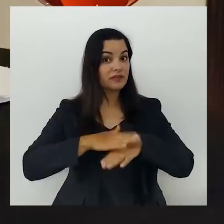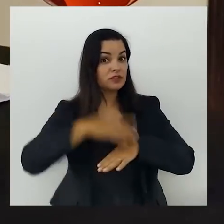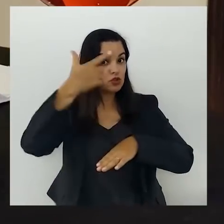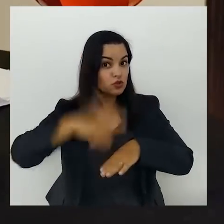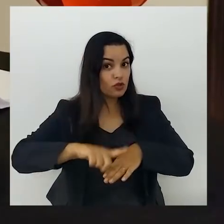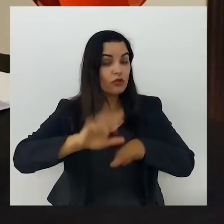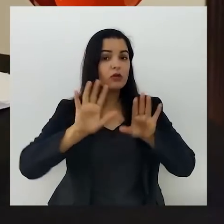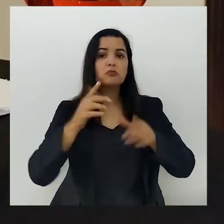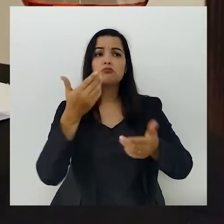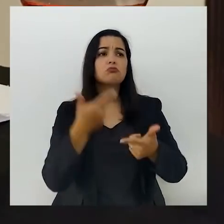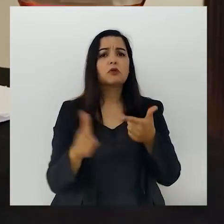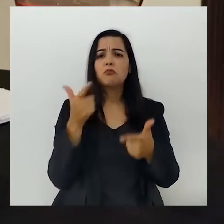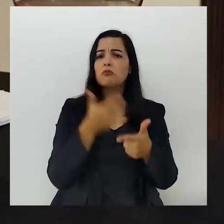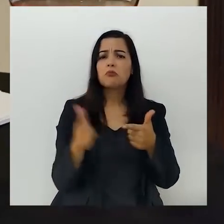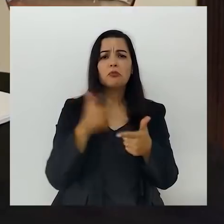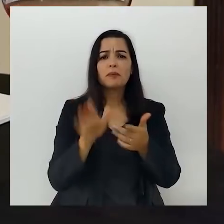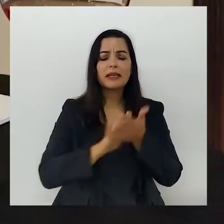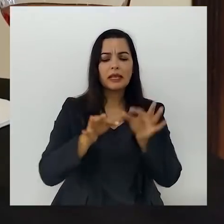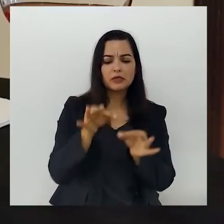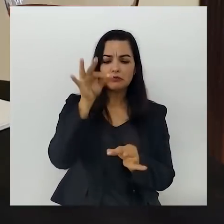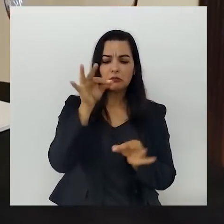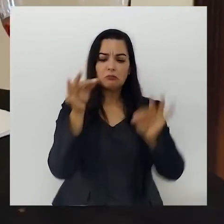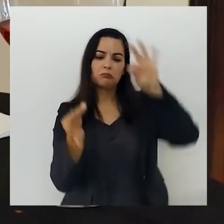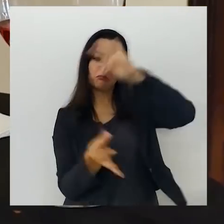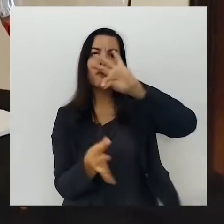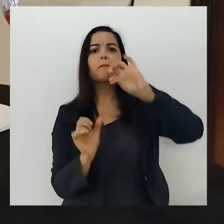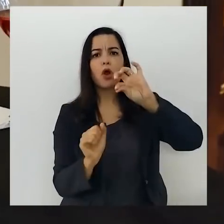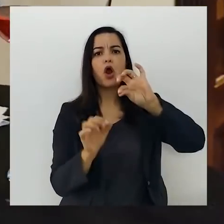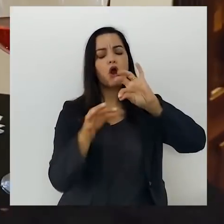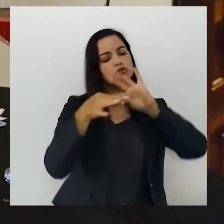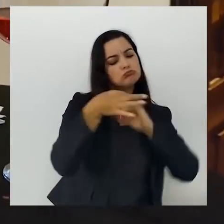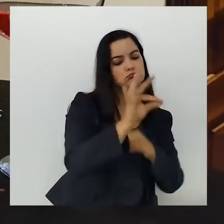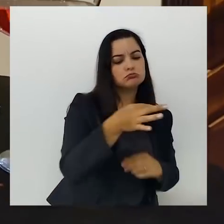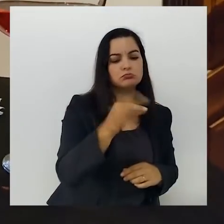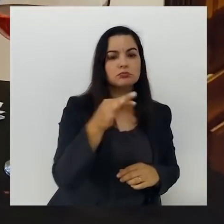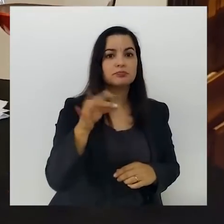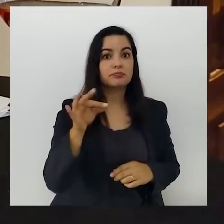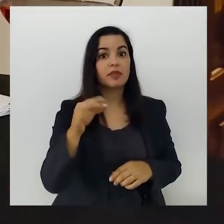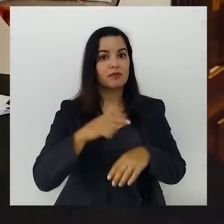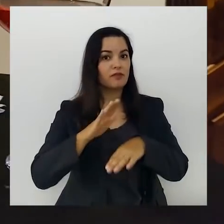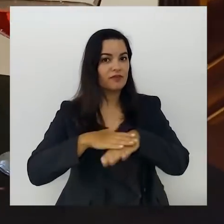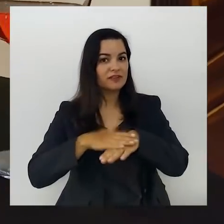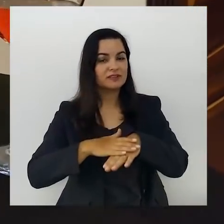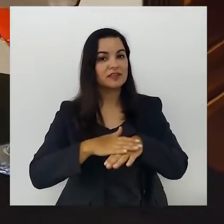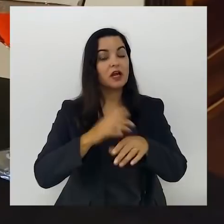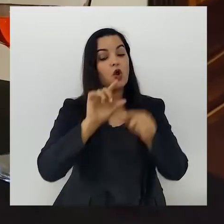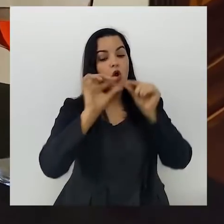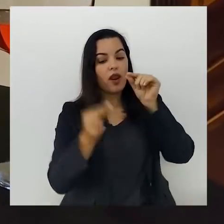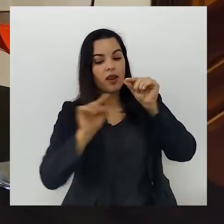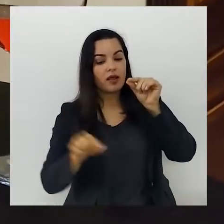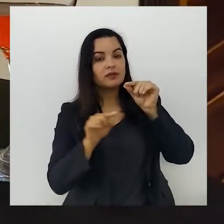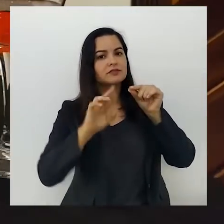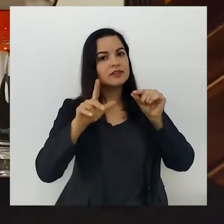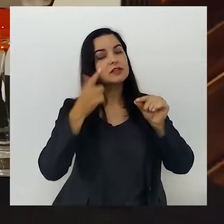Agora eu vou fazer de novo, tá? Tanto faz esse lado ou com essa partezinha aqui. Eu vou fazer de novo com esse lado porque é um pouquinho mais fácil, ó. Só